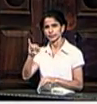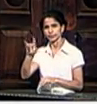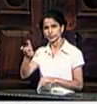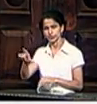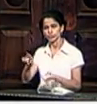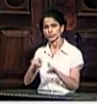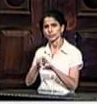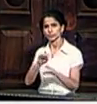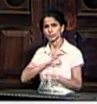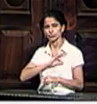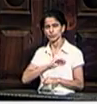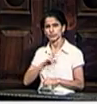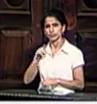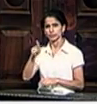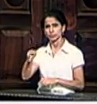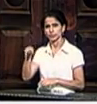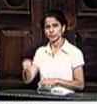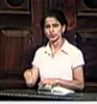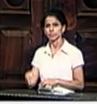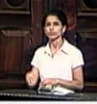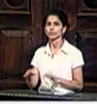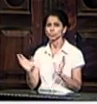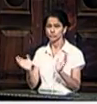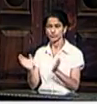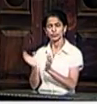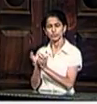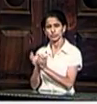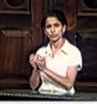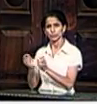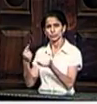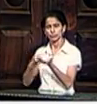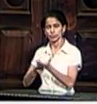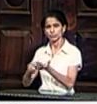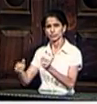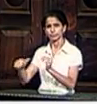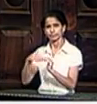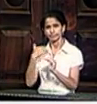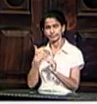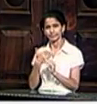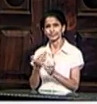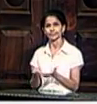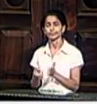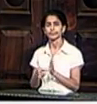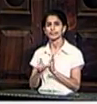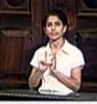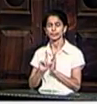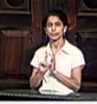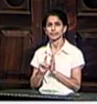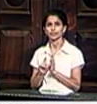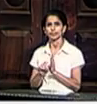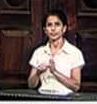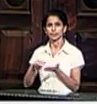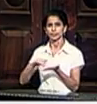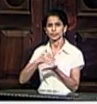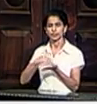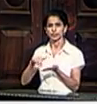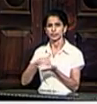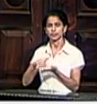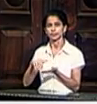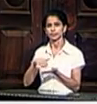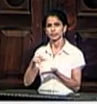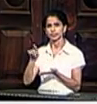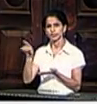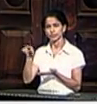Militar, da participação nessa audiência. Na véspera, exatamente na segunda-feira, o secretário Roberto